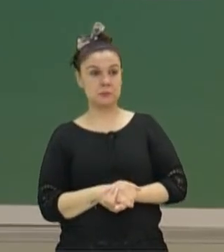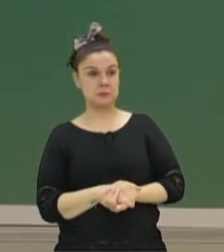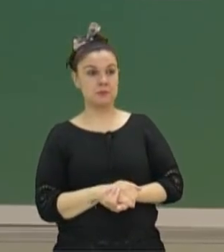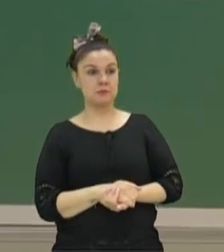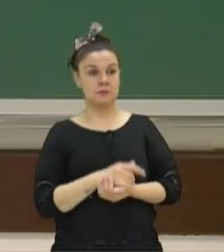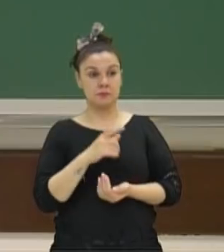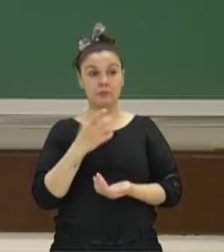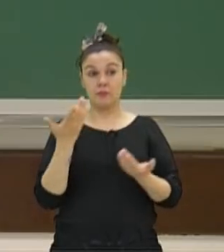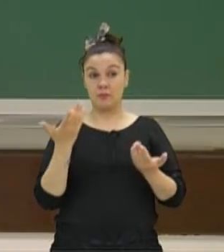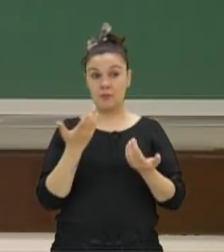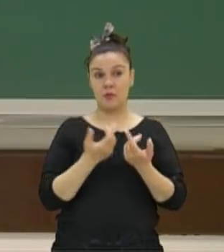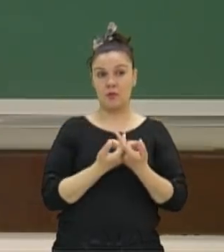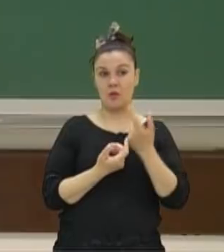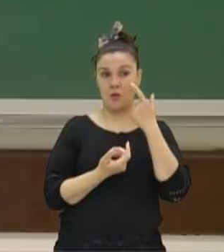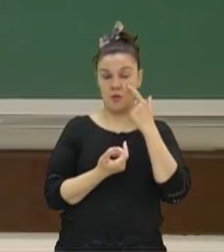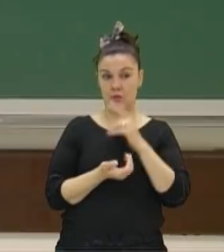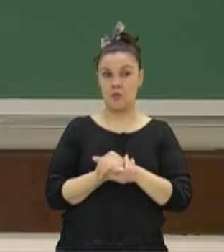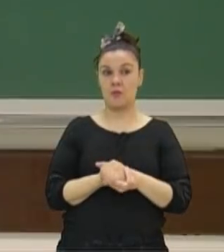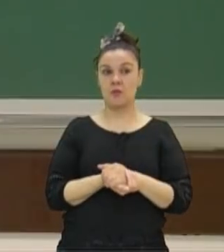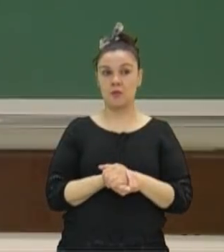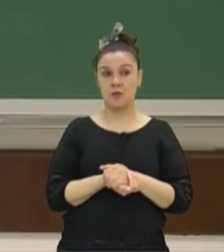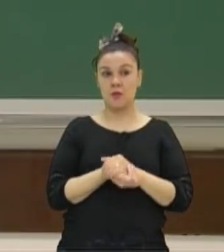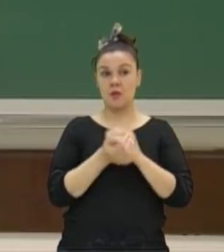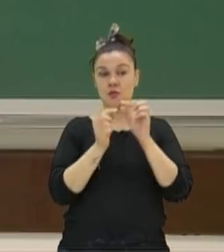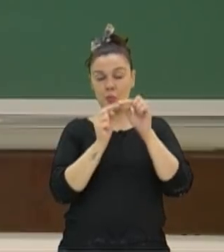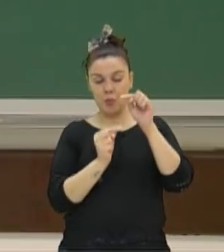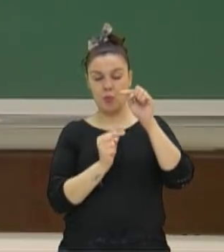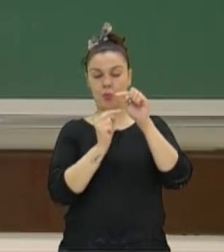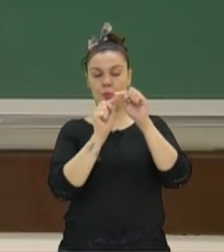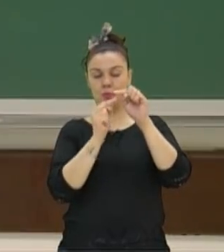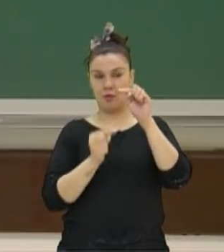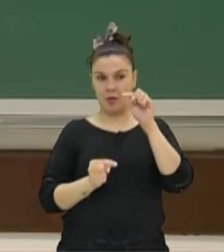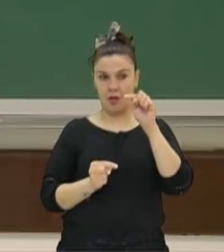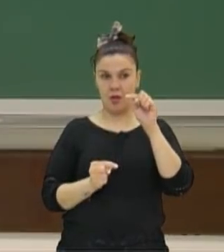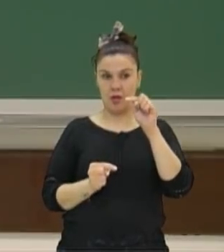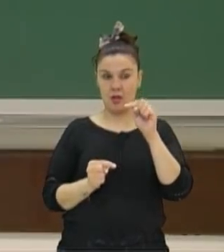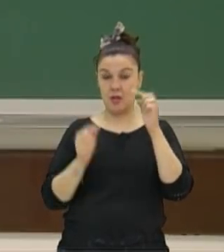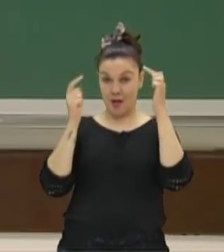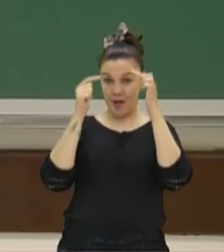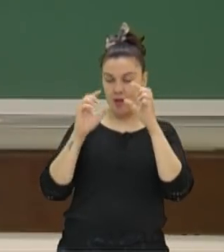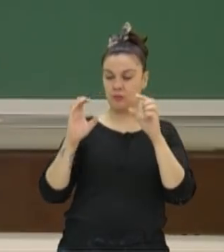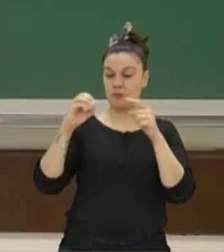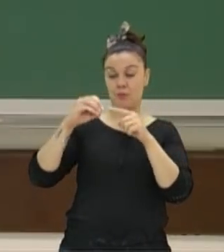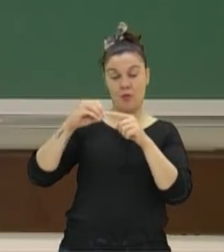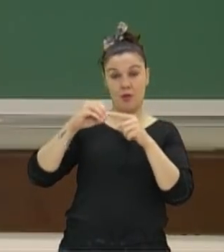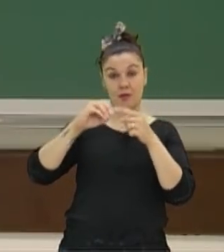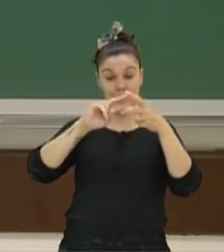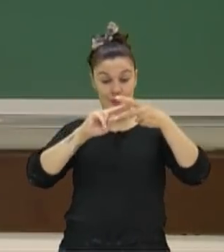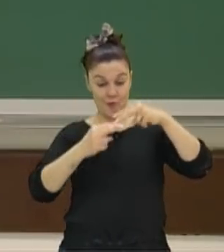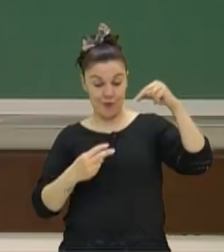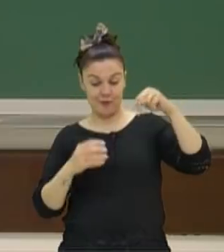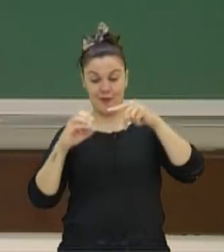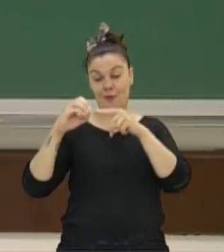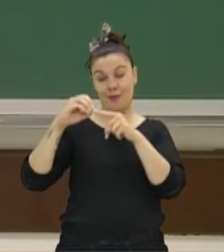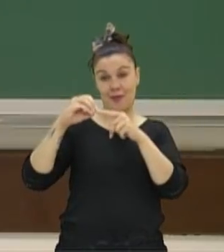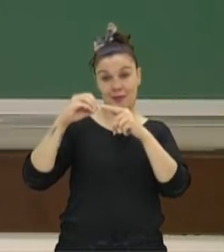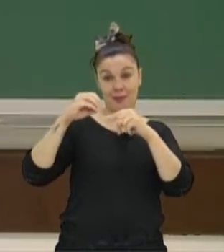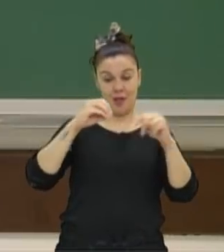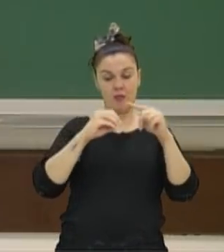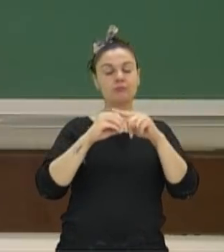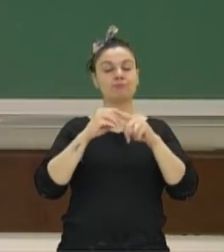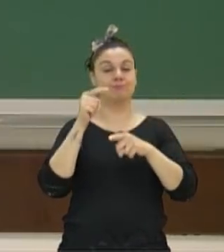apresentam falhas. Então, eles podem ter caudas mais curtas, a região da cabeça, onde está o material genético do homem, pode